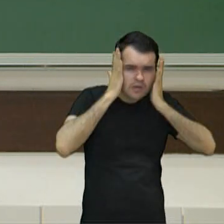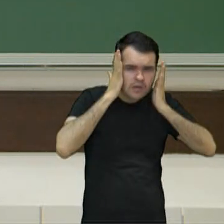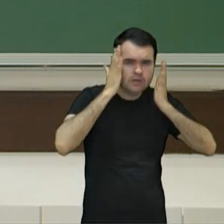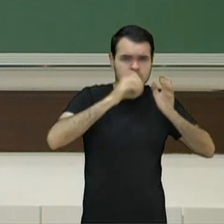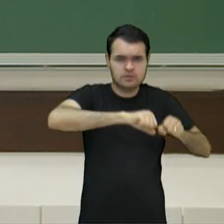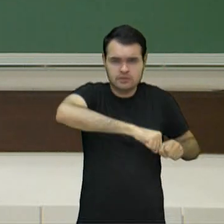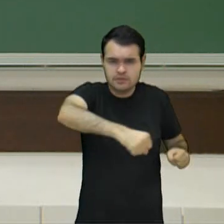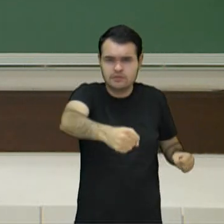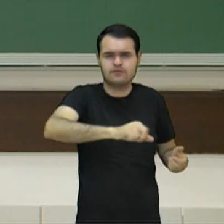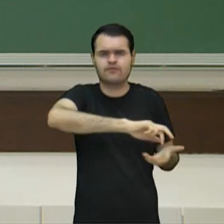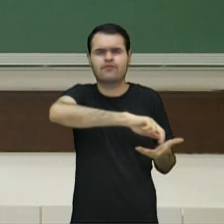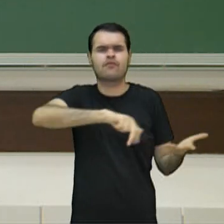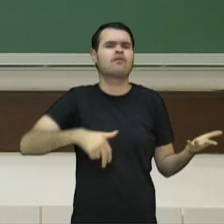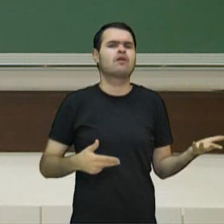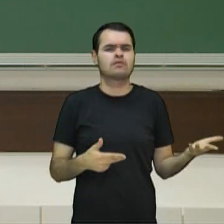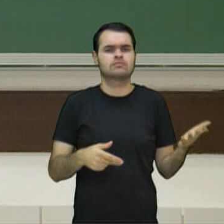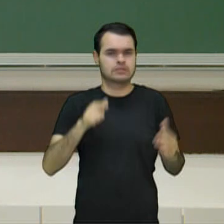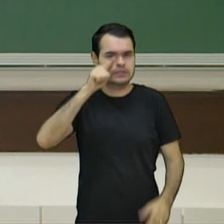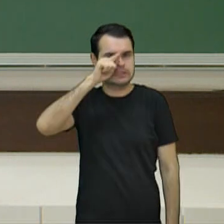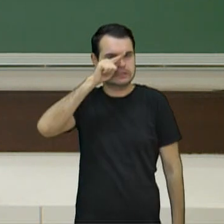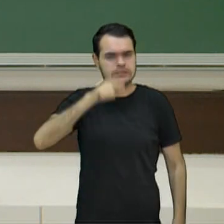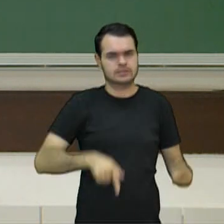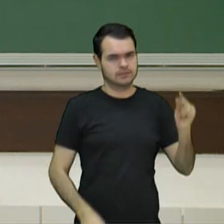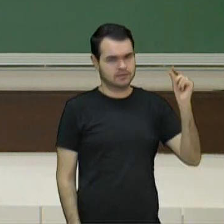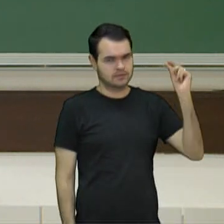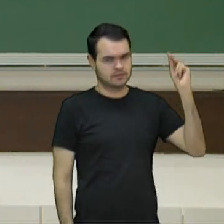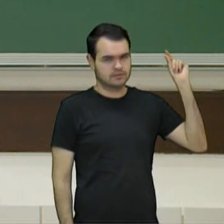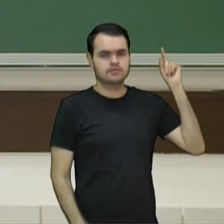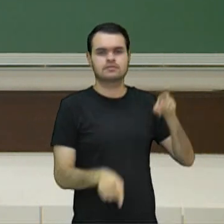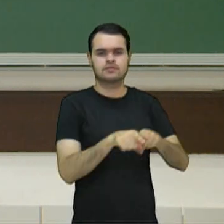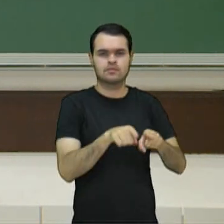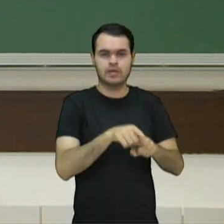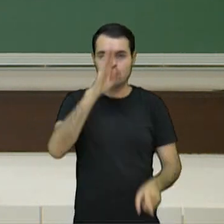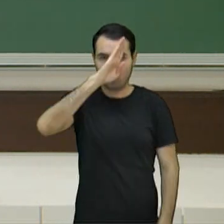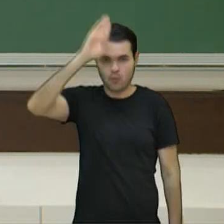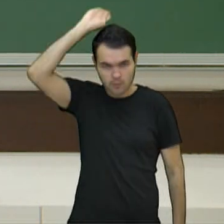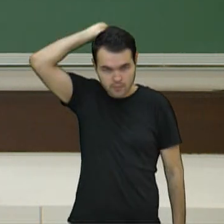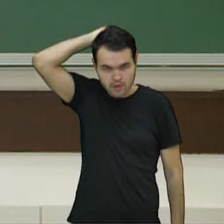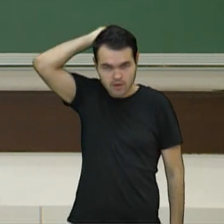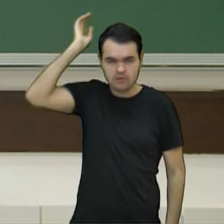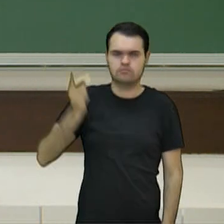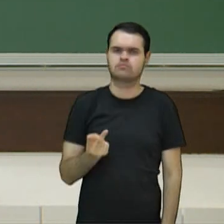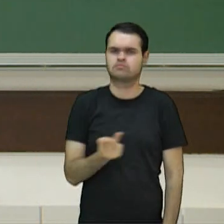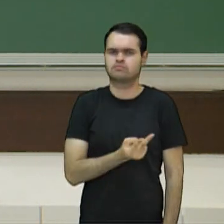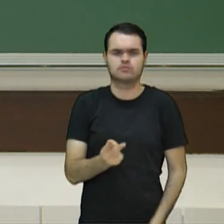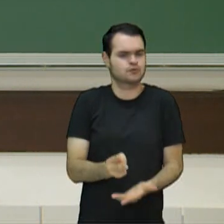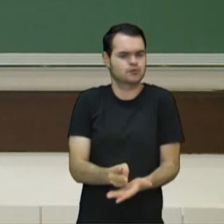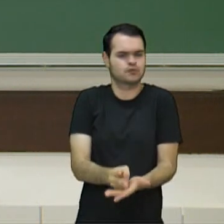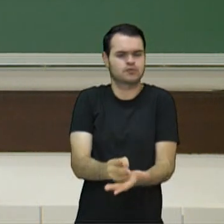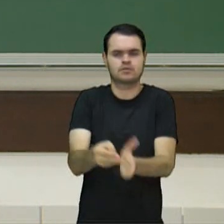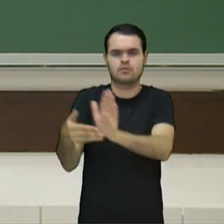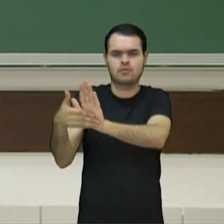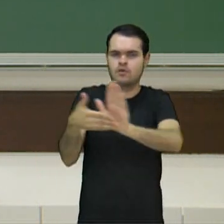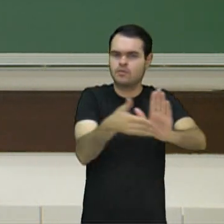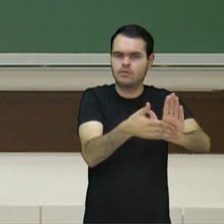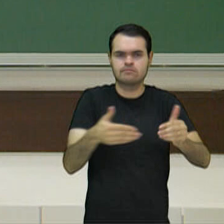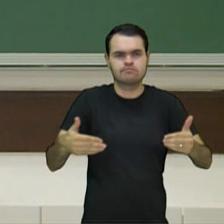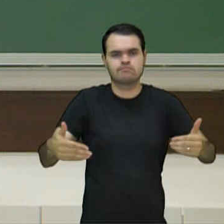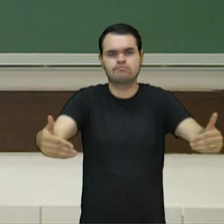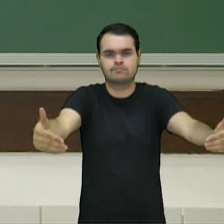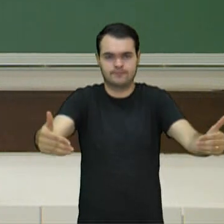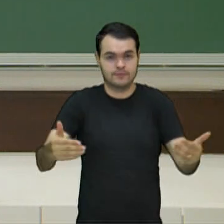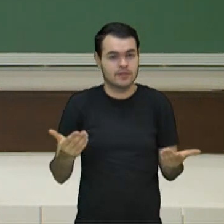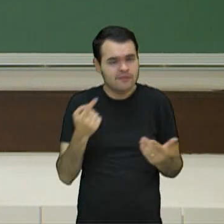do grego antigo e o romano também, né, que continuaram com essas propostas. Troquem uma